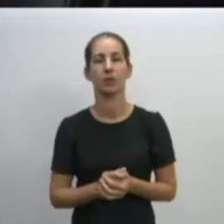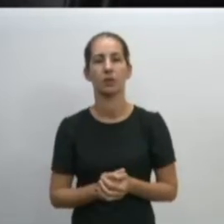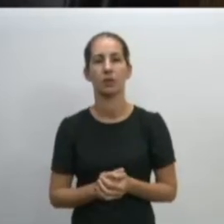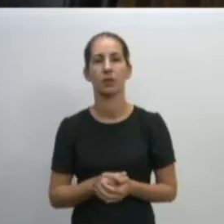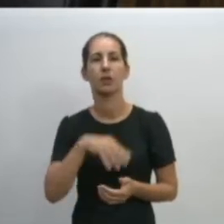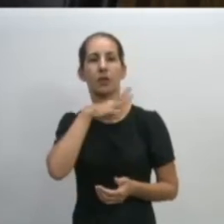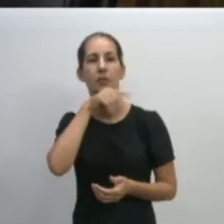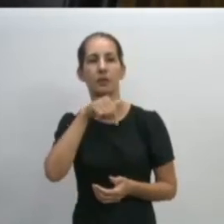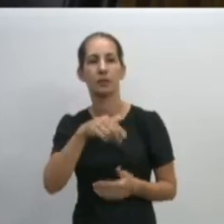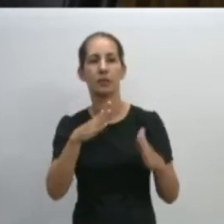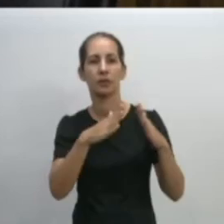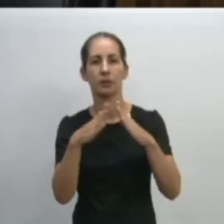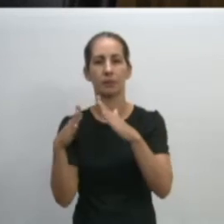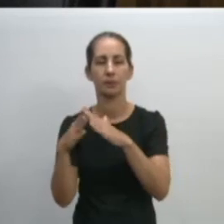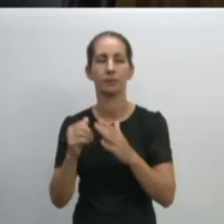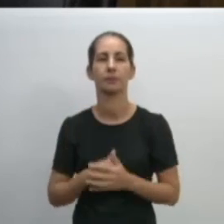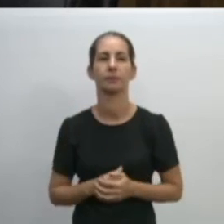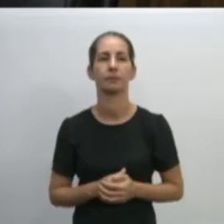no município de Natal.